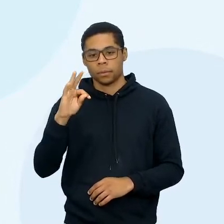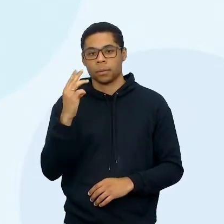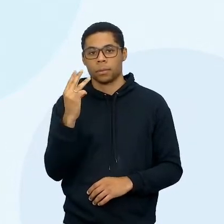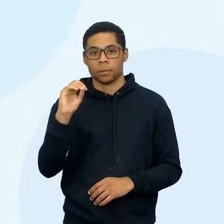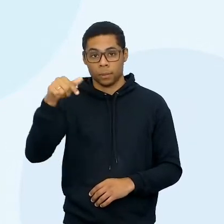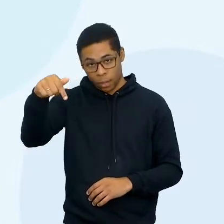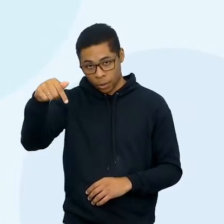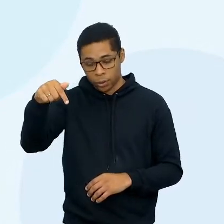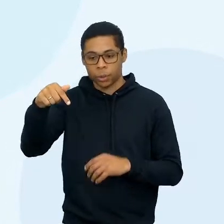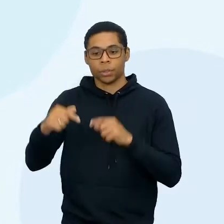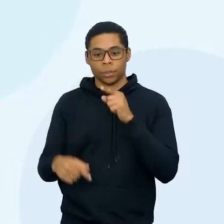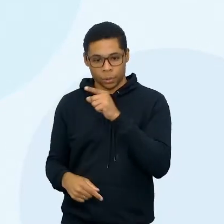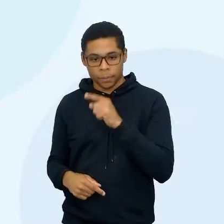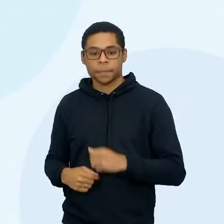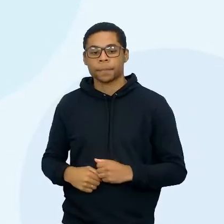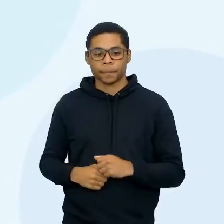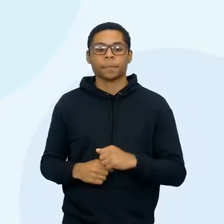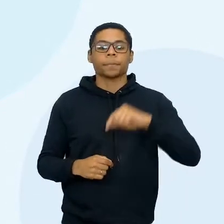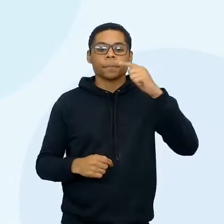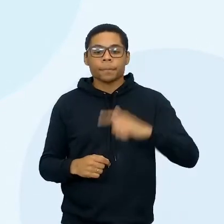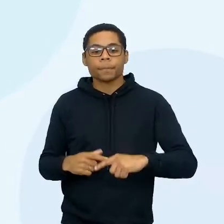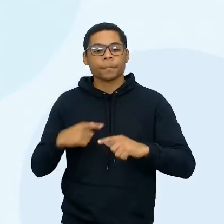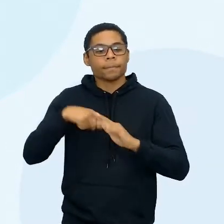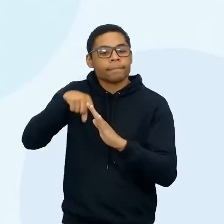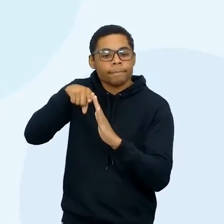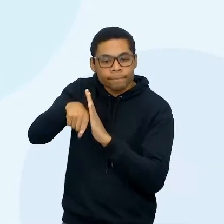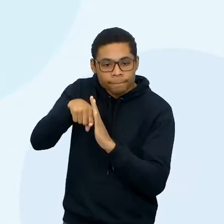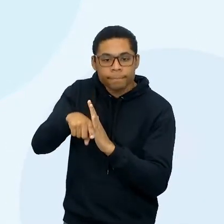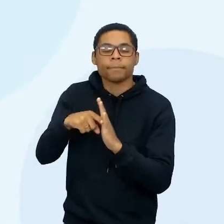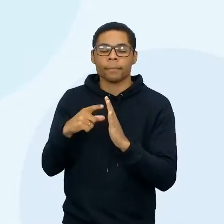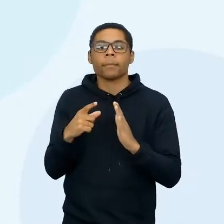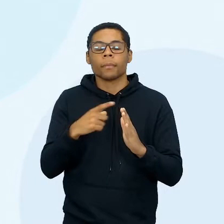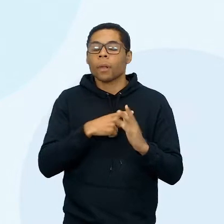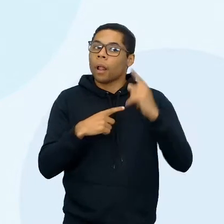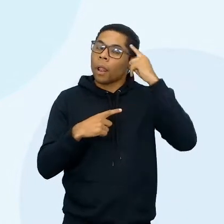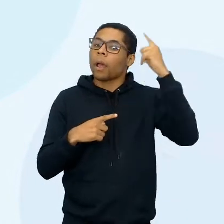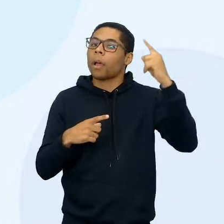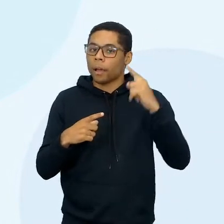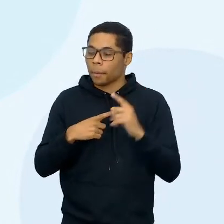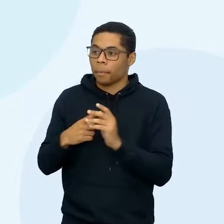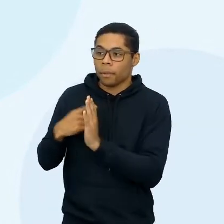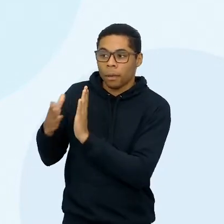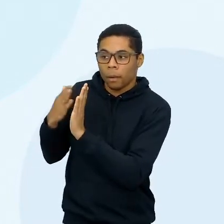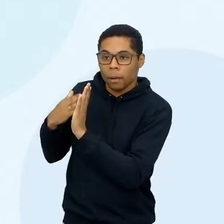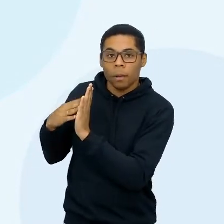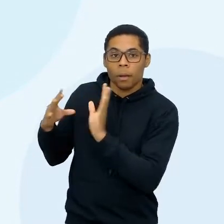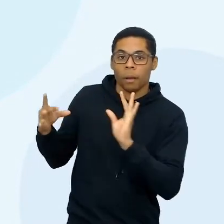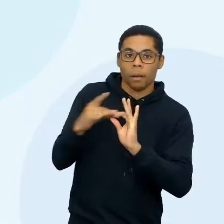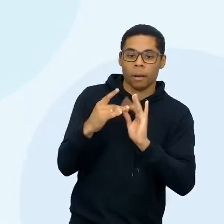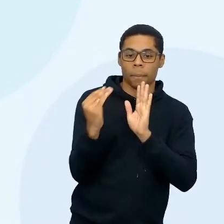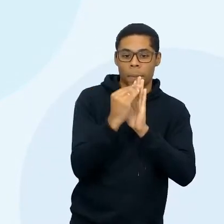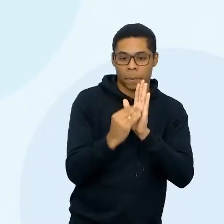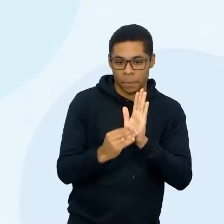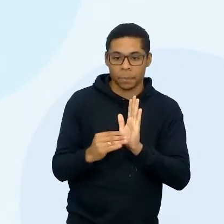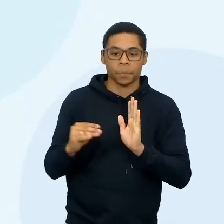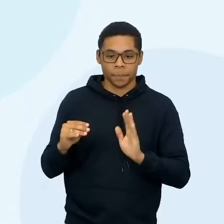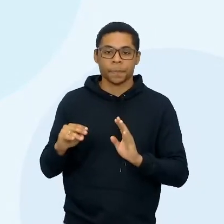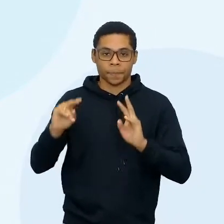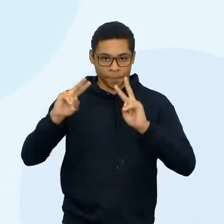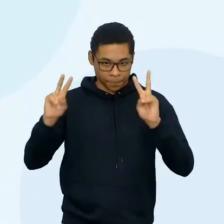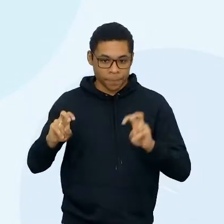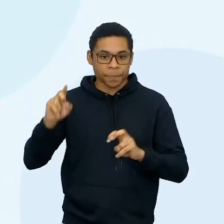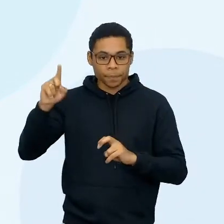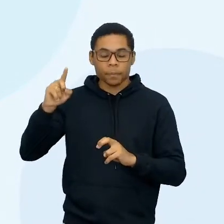Também lembrando a realização de pesquisa bibliográfica associada ao processo de iluminação, aí a